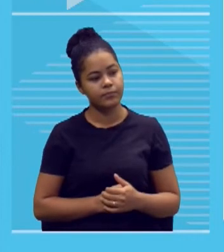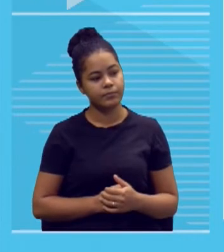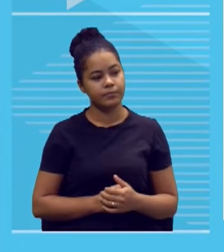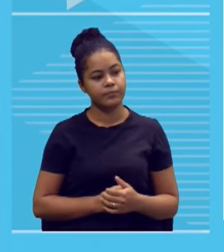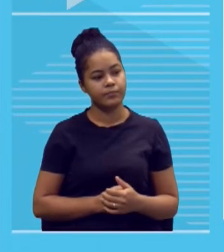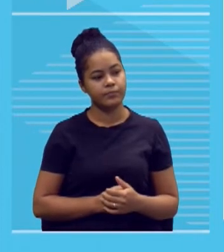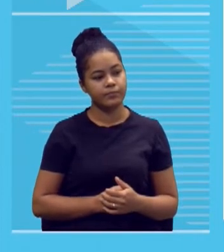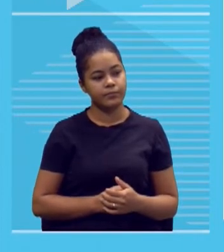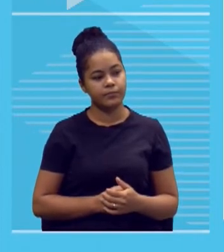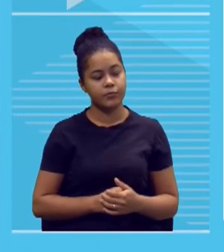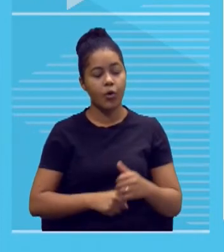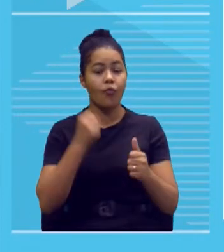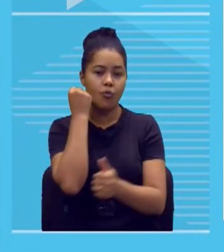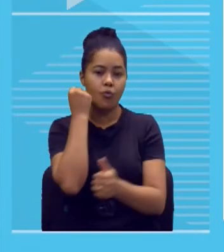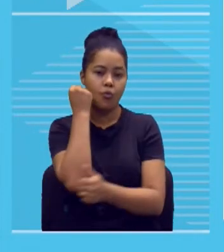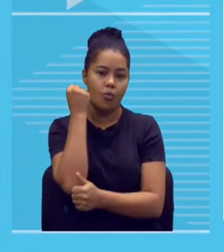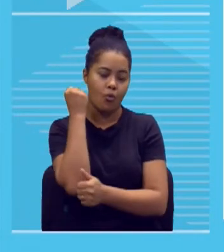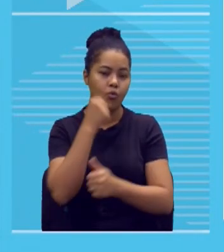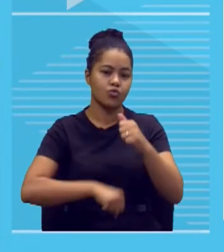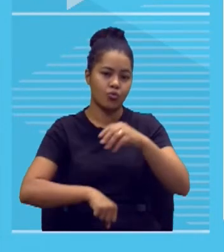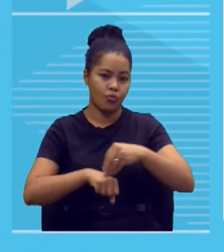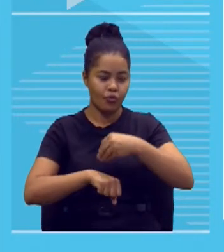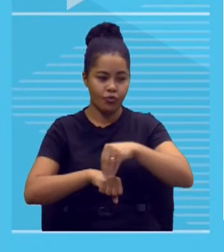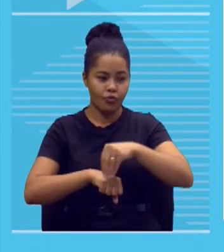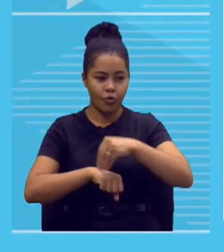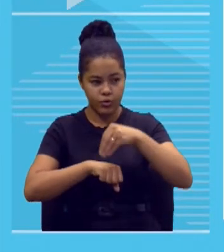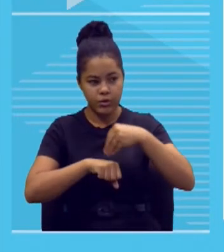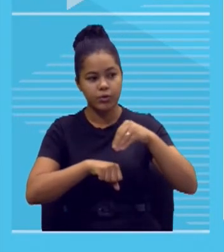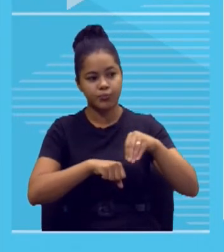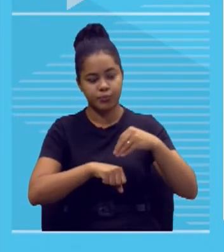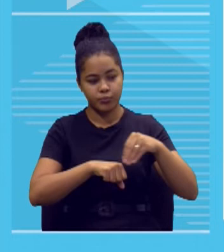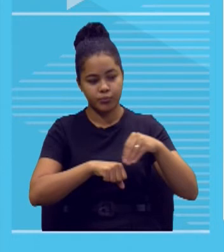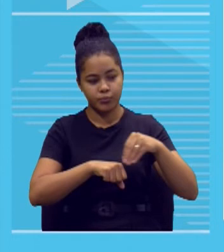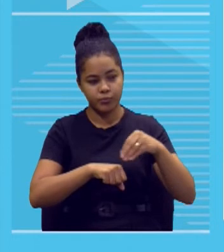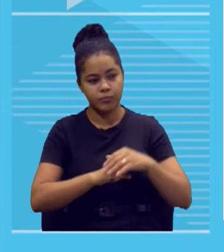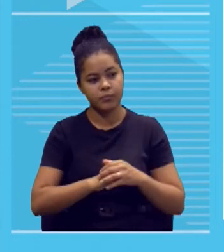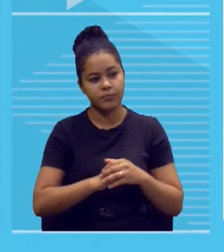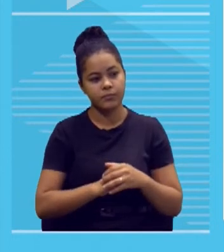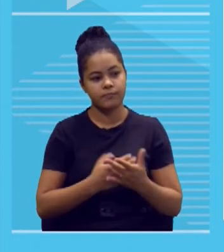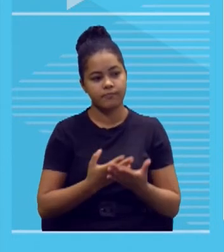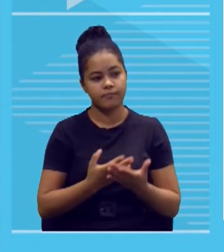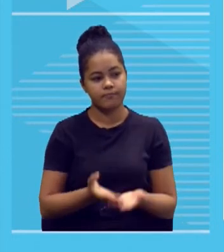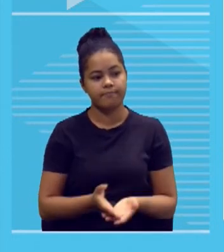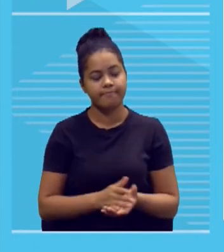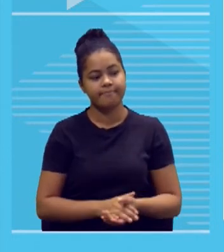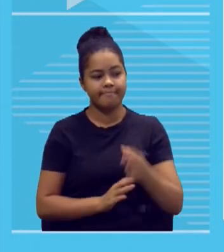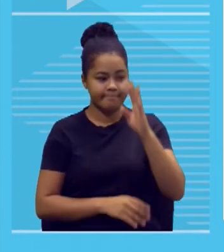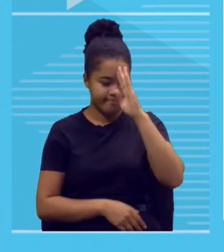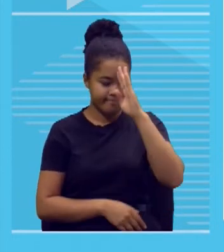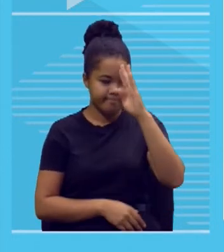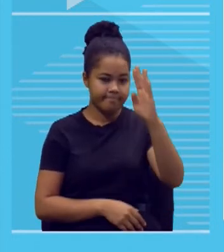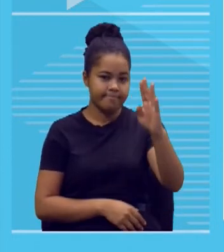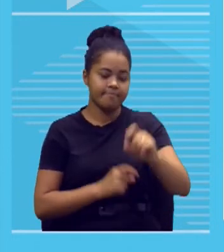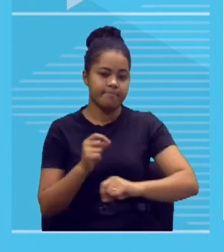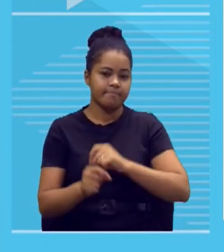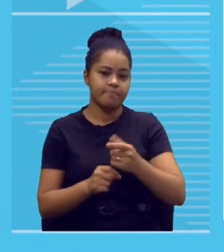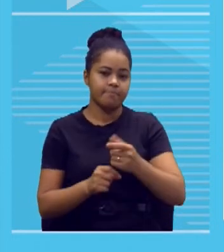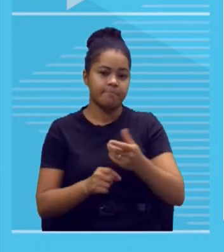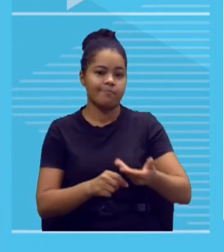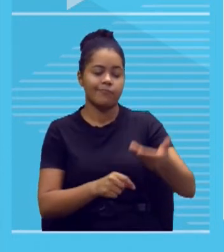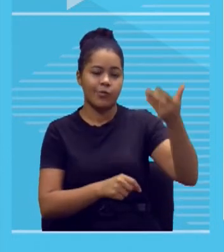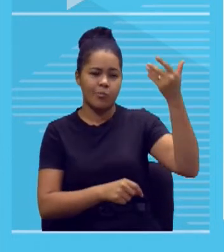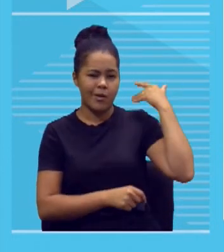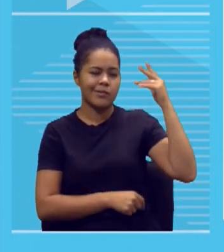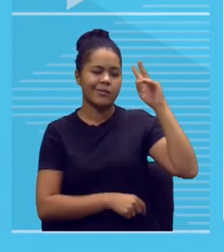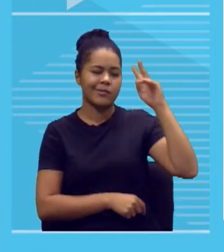meu amigo não tenha dúvida que a principal fonte e se liga o passado